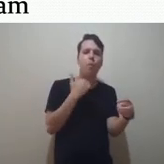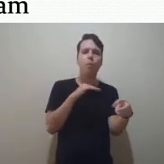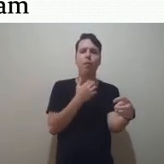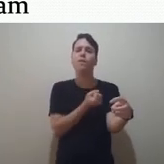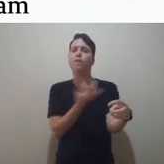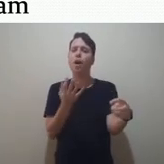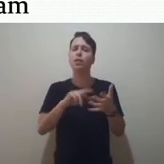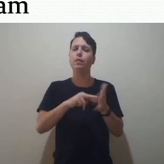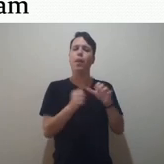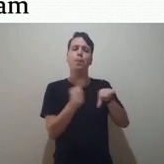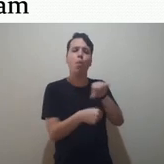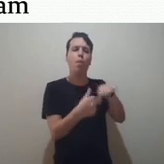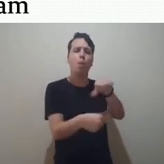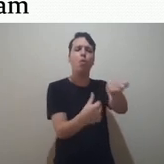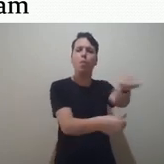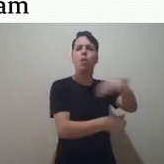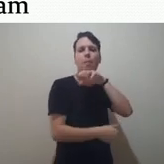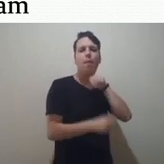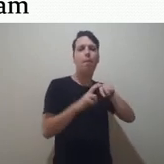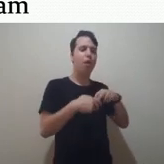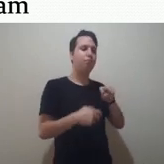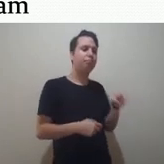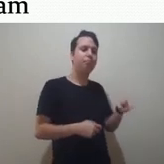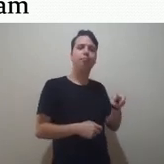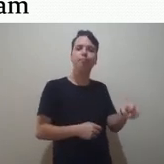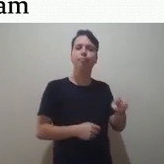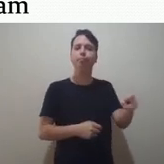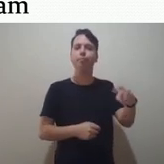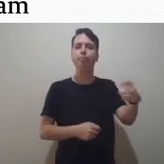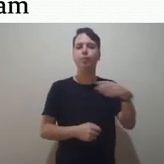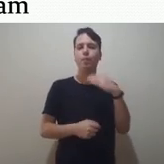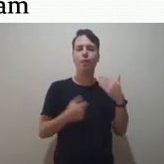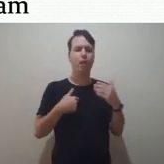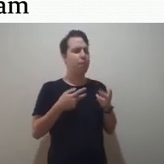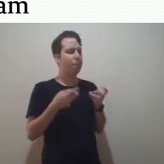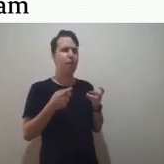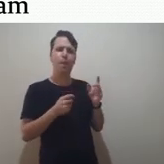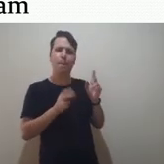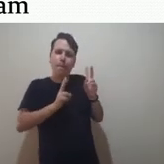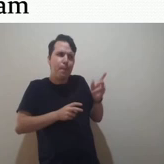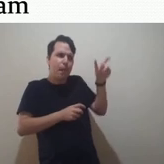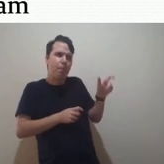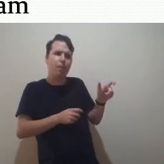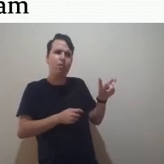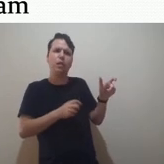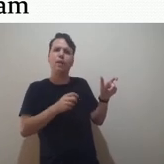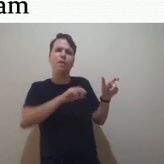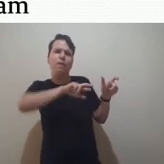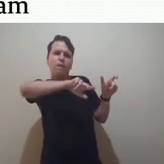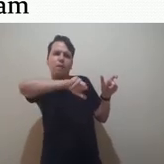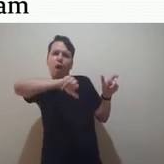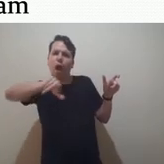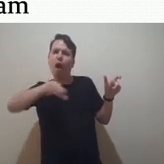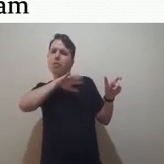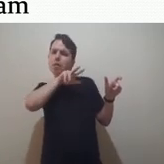vários animais que acabam falecendo. Então, existe uma alta rotatividade de animais. Então, é muito importante